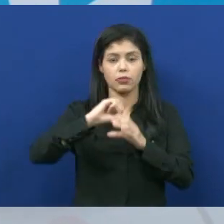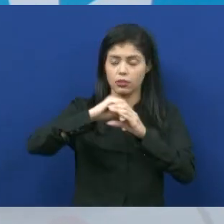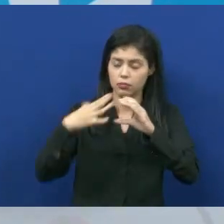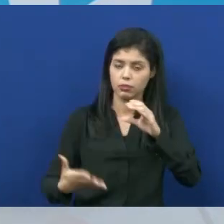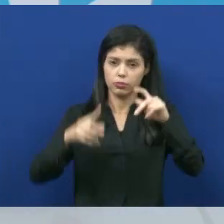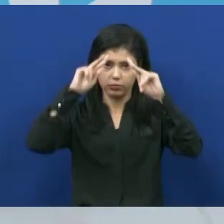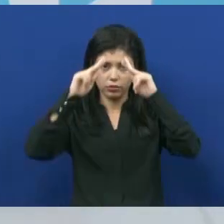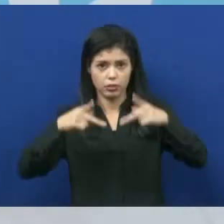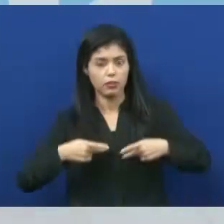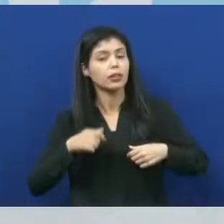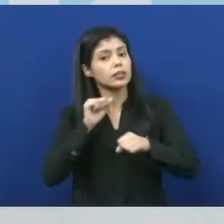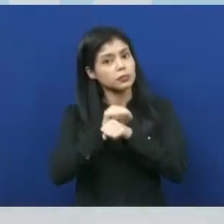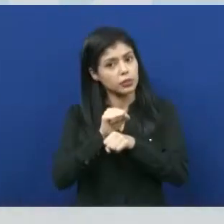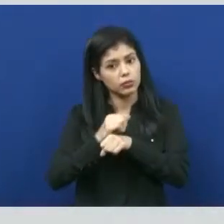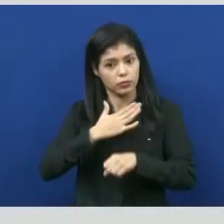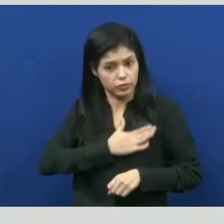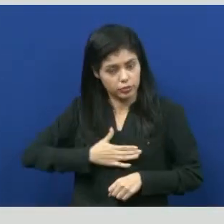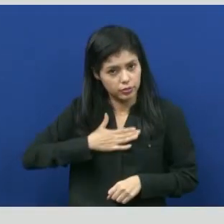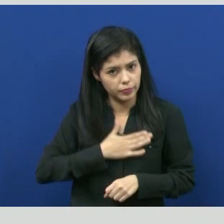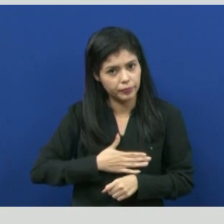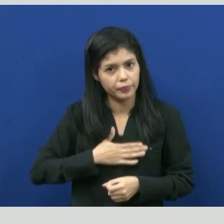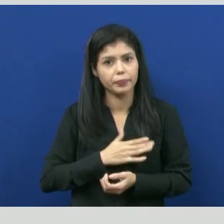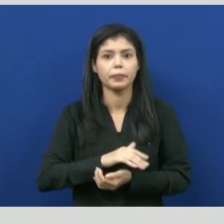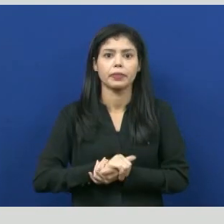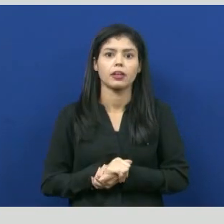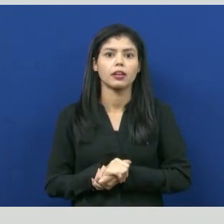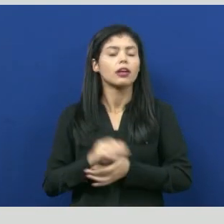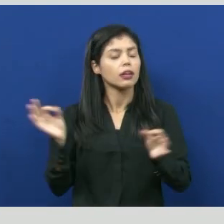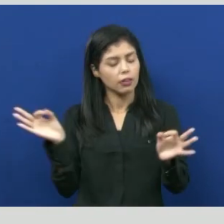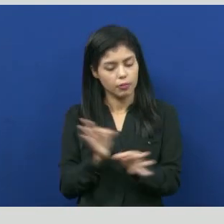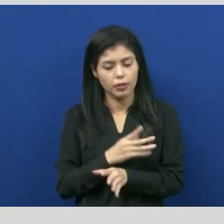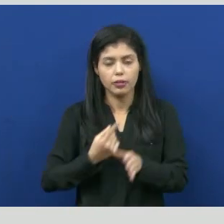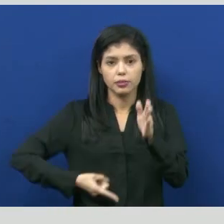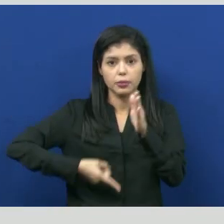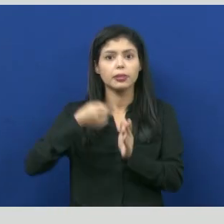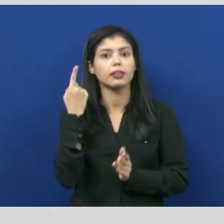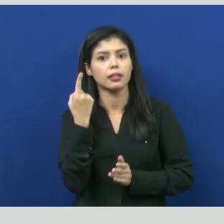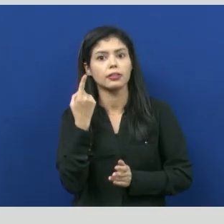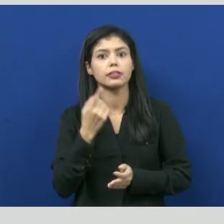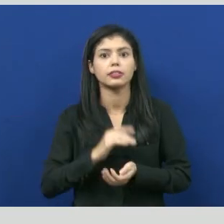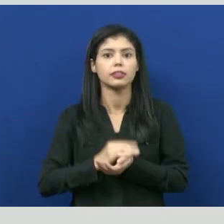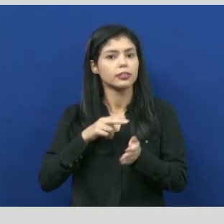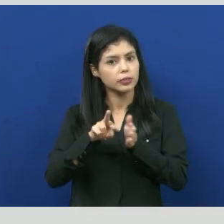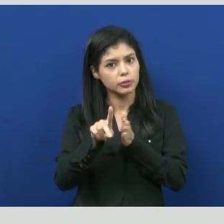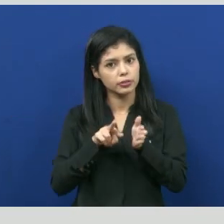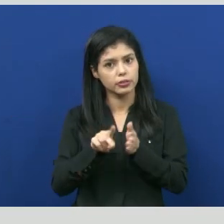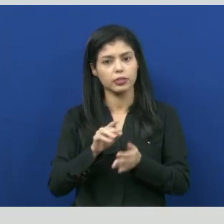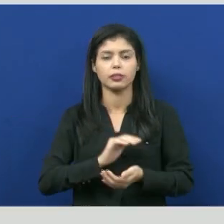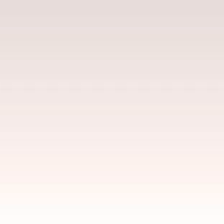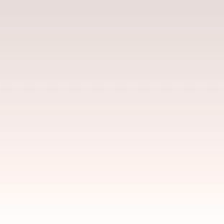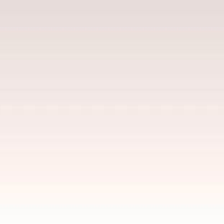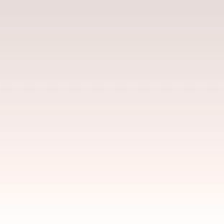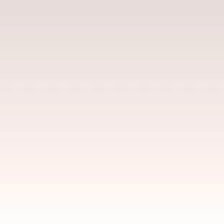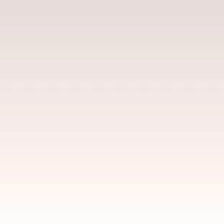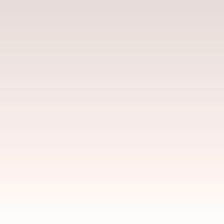seres vivos. Espero que tenham gostado. E nós terminamos a nossa primeira aula de biologia.